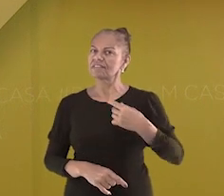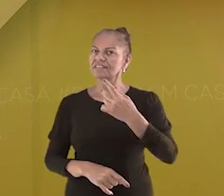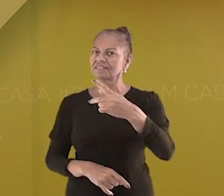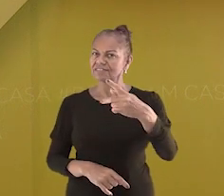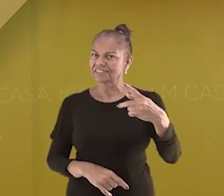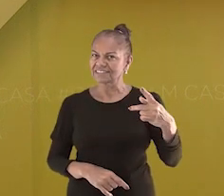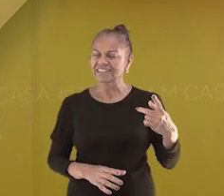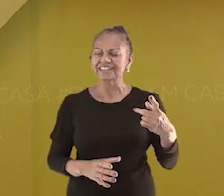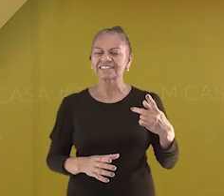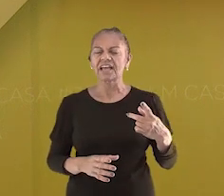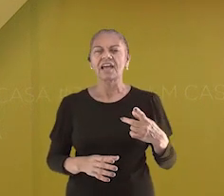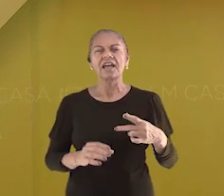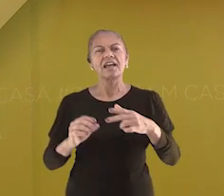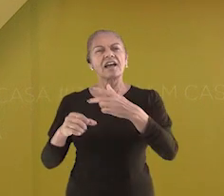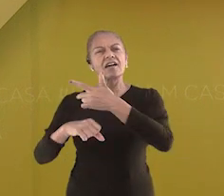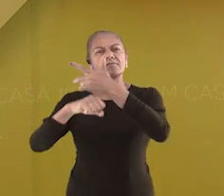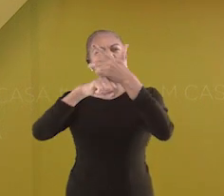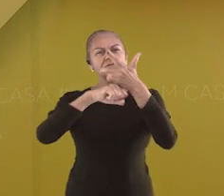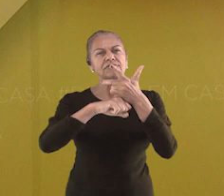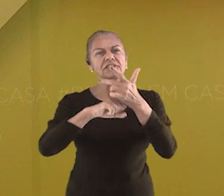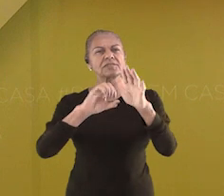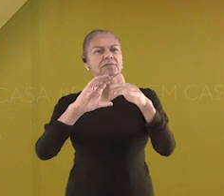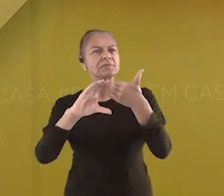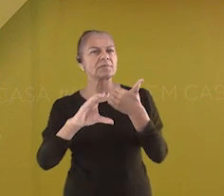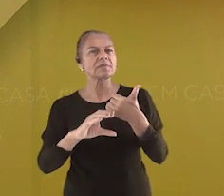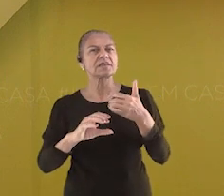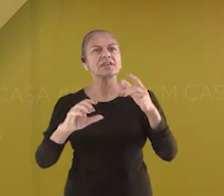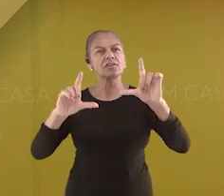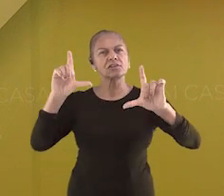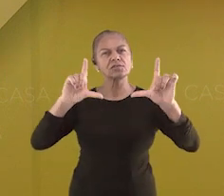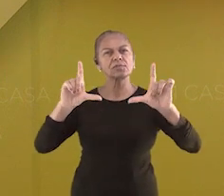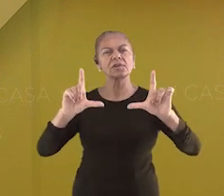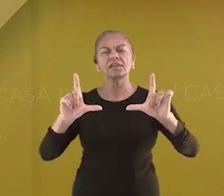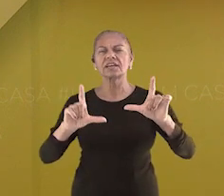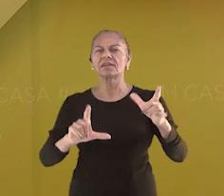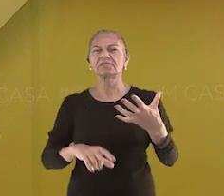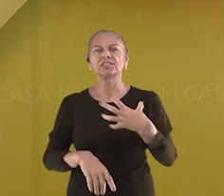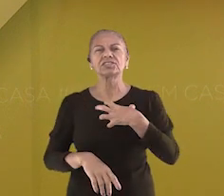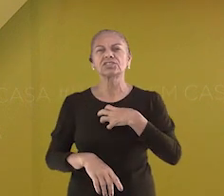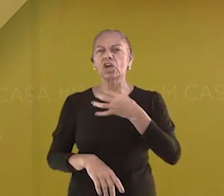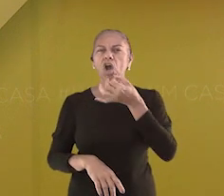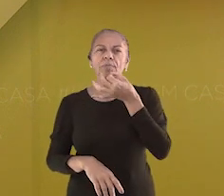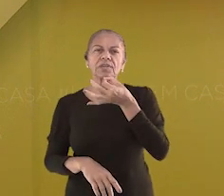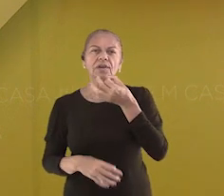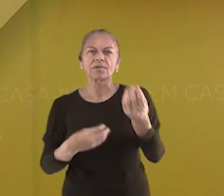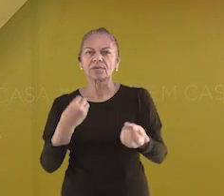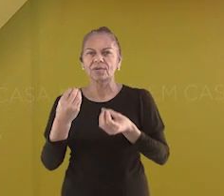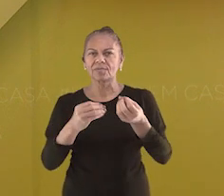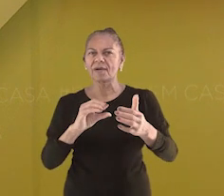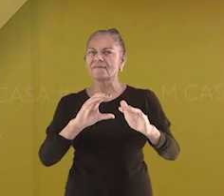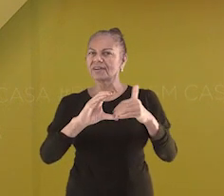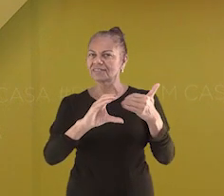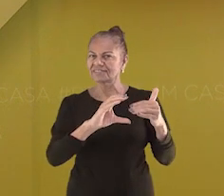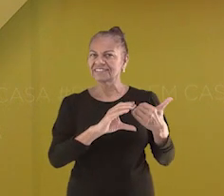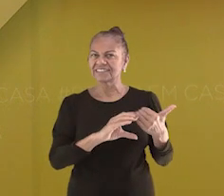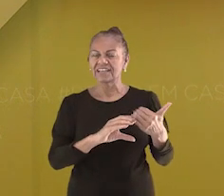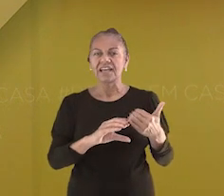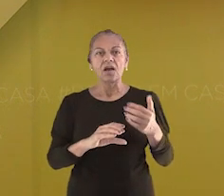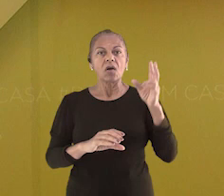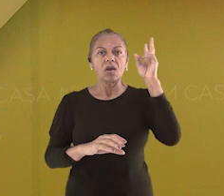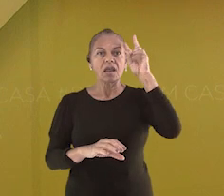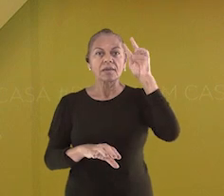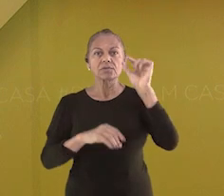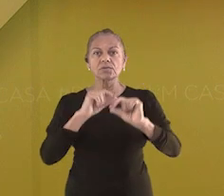vida de vocês. Nos mande um vídeo, sugestões, falando o que achou do nosso programa. Adoraria ter essa devolutiva.